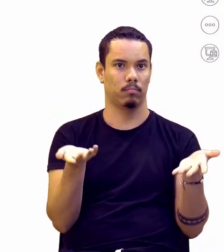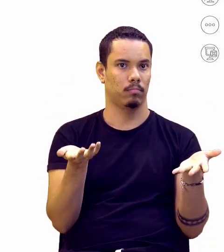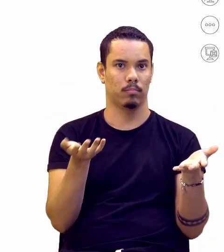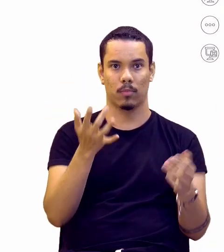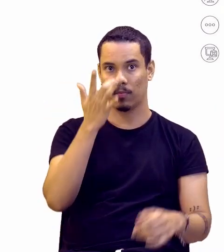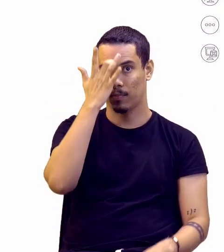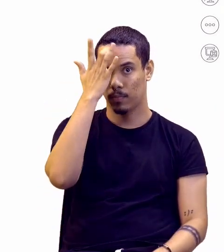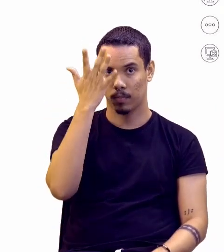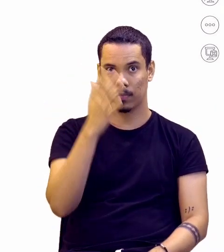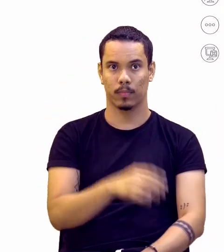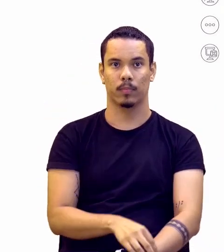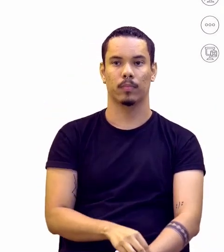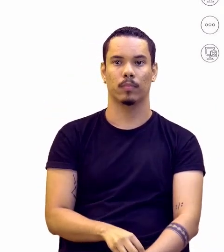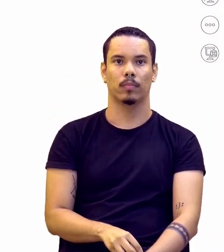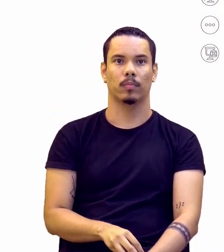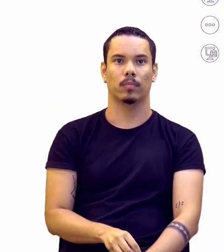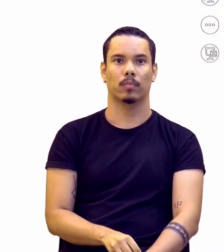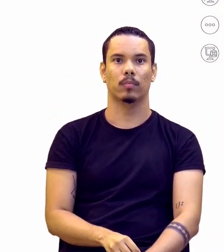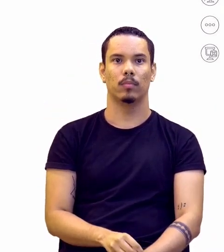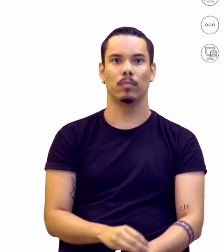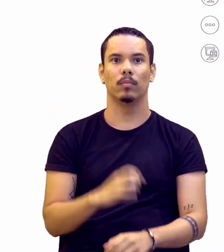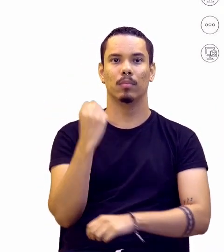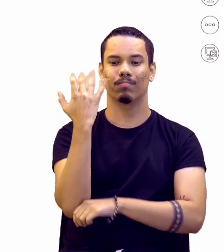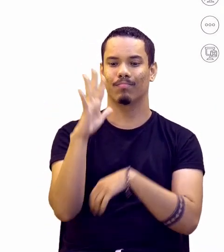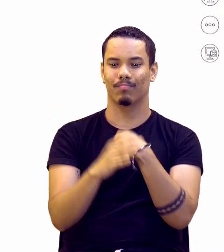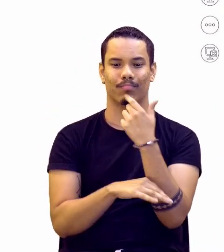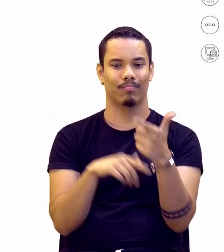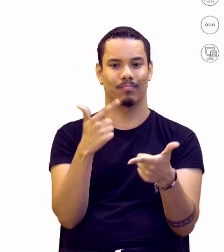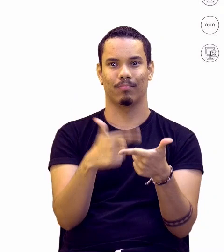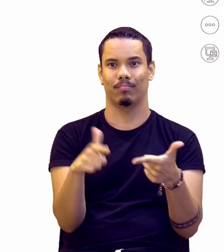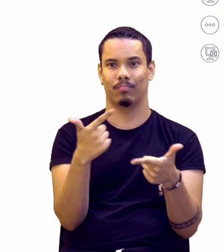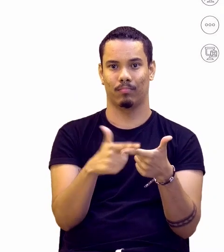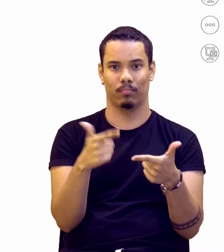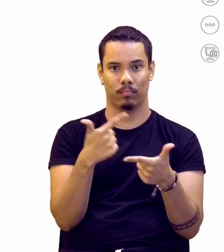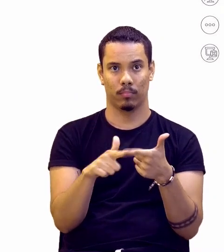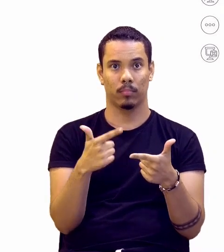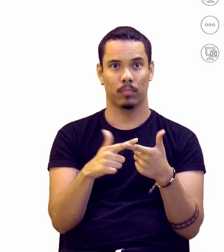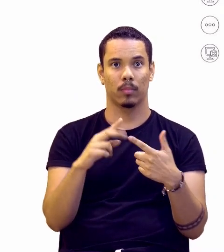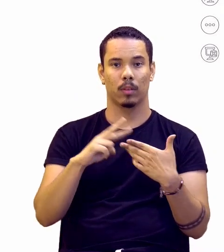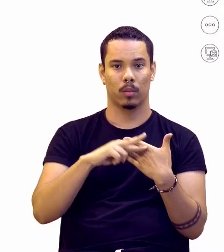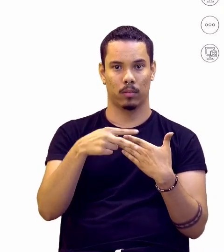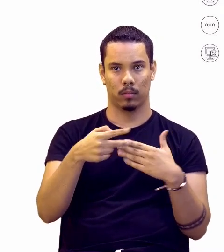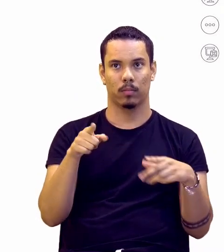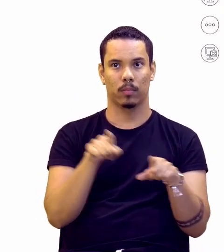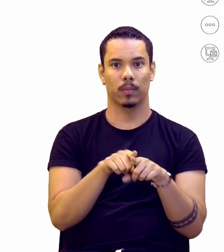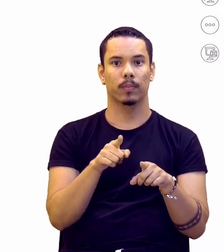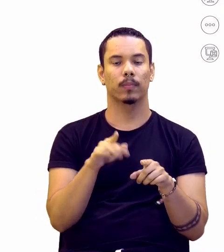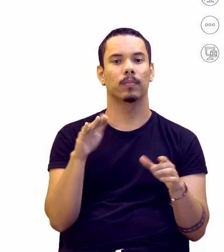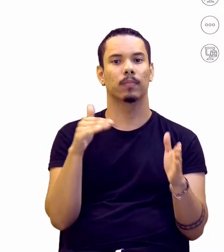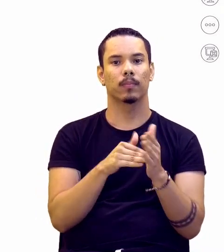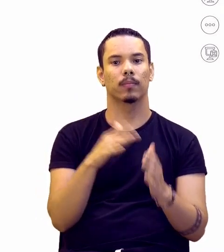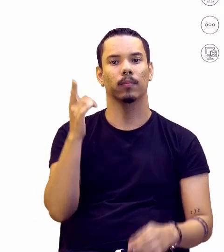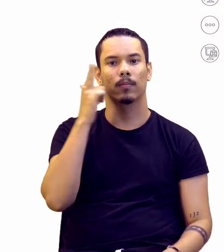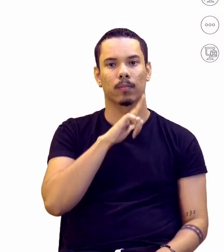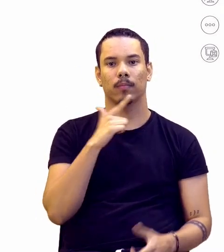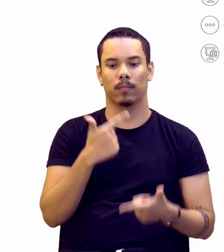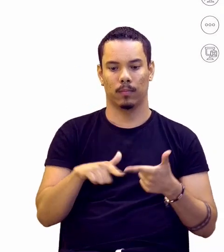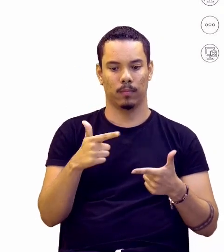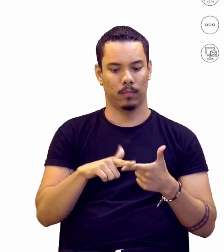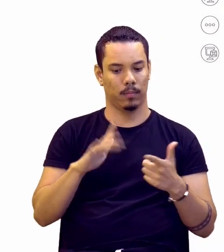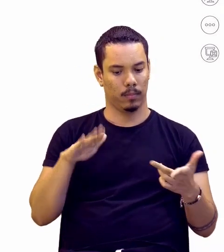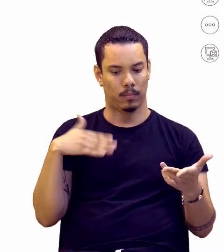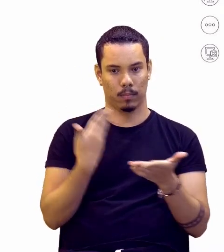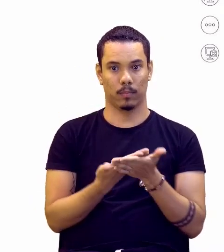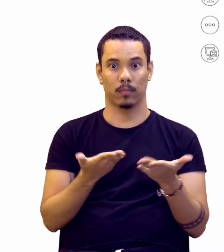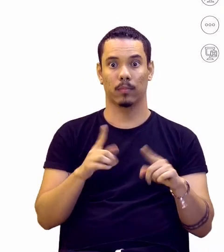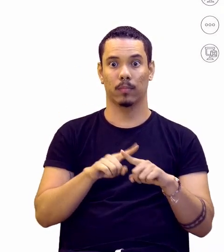ele é um grande problema. Ele Justamente. foi Consequência, e né? ainda consegue ser um grande problema. Agora, só que é o